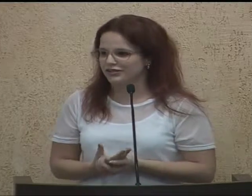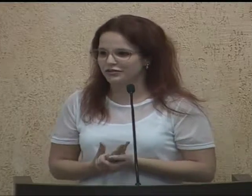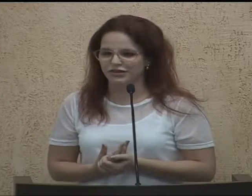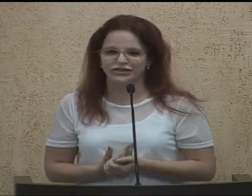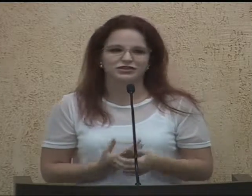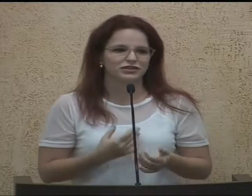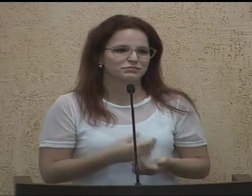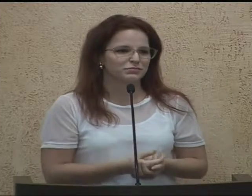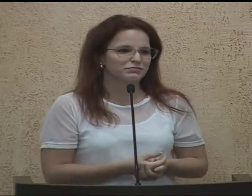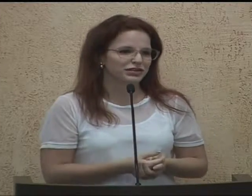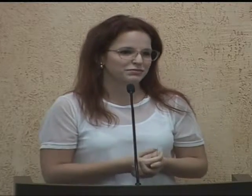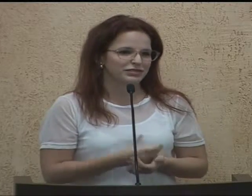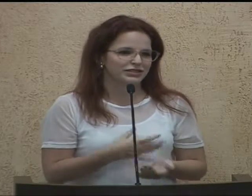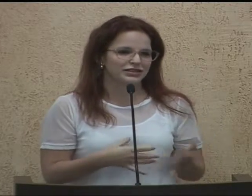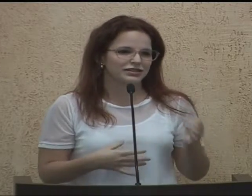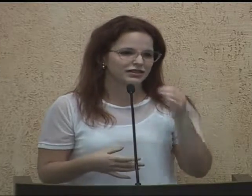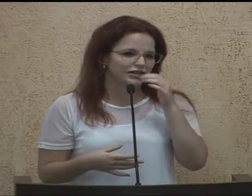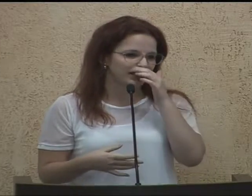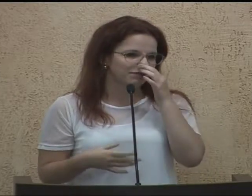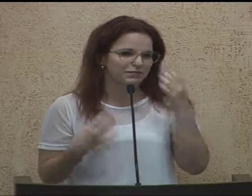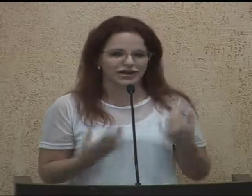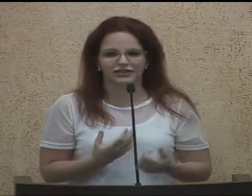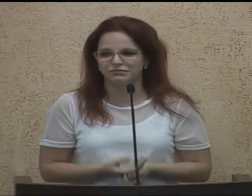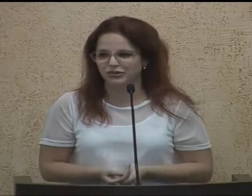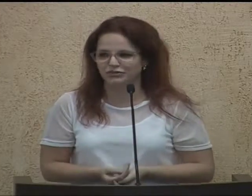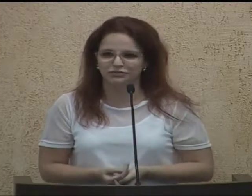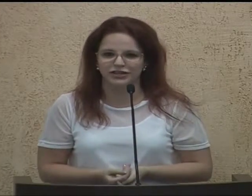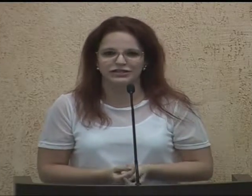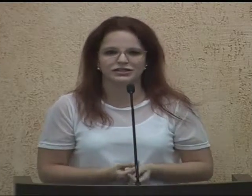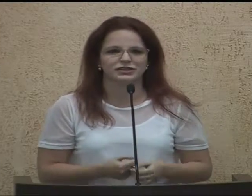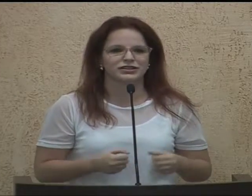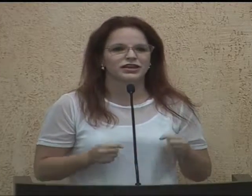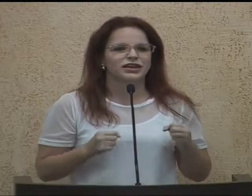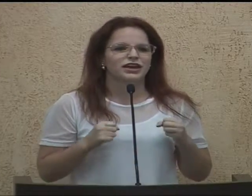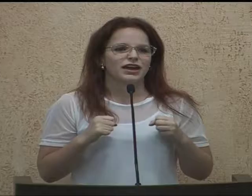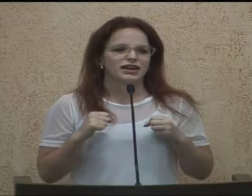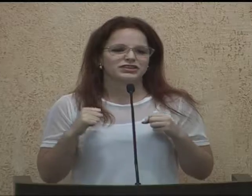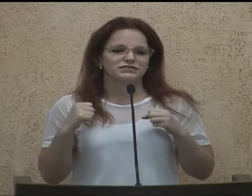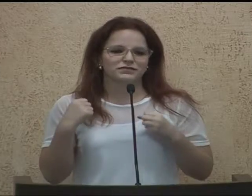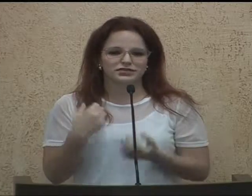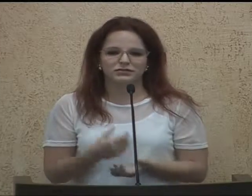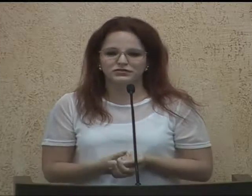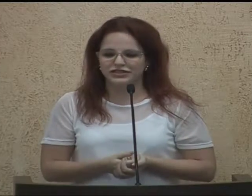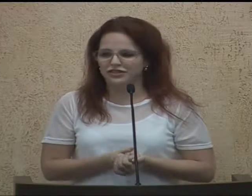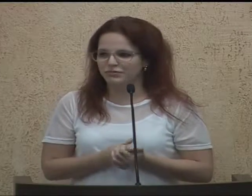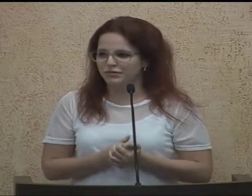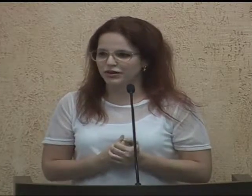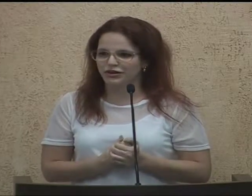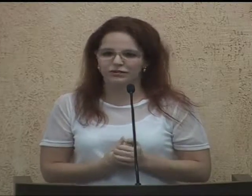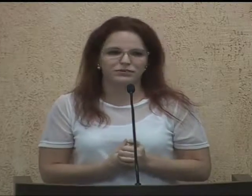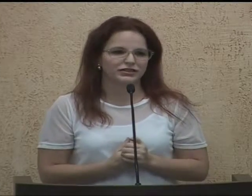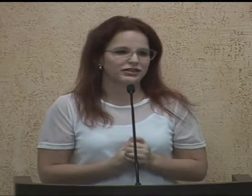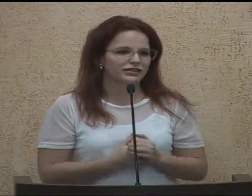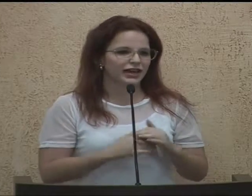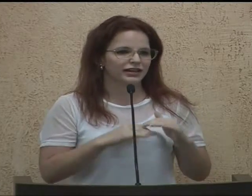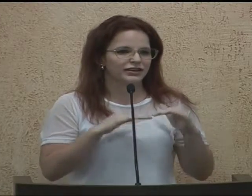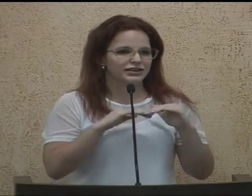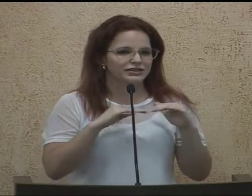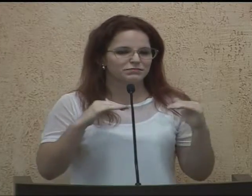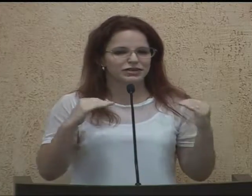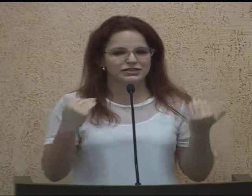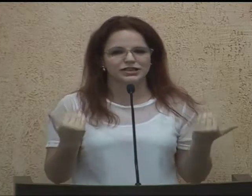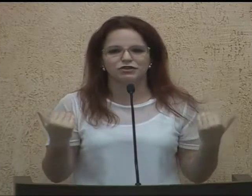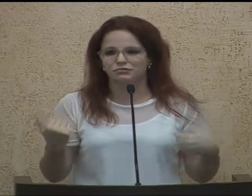isolar socialmente, que é um problema assim, que impacta muito a doença. A gente vai fazer uma oficina de memória para